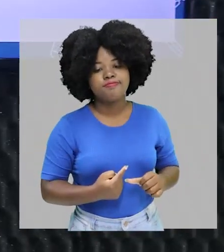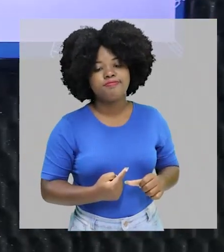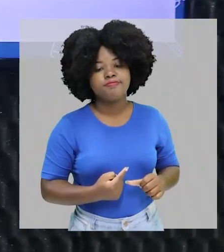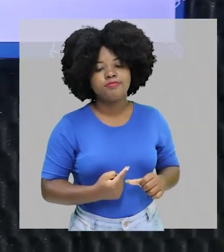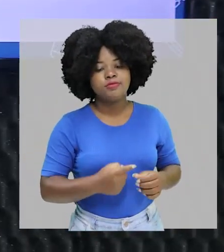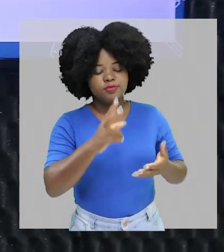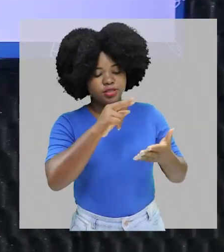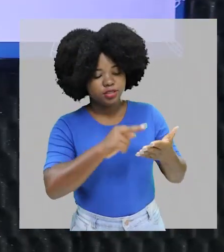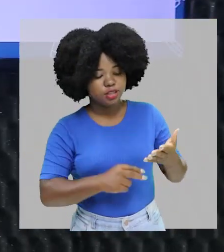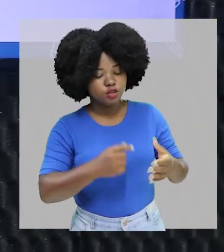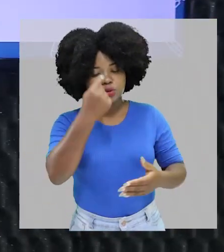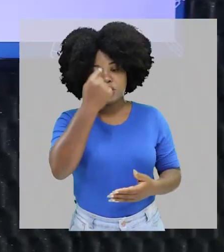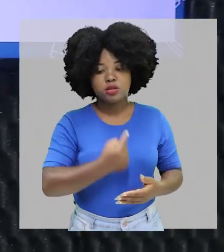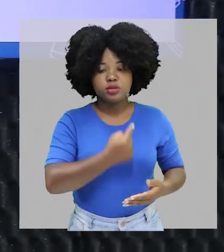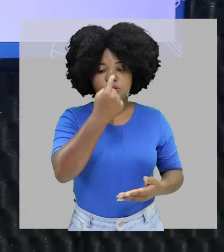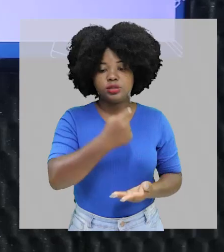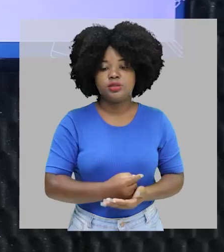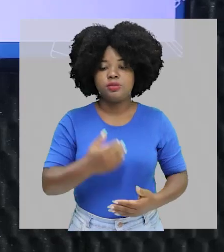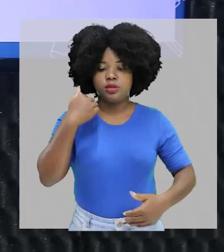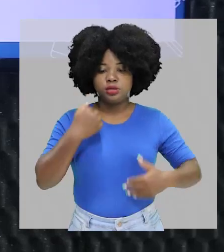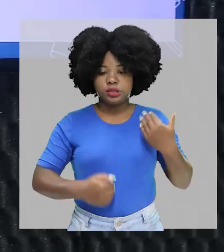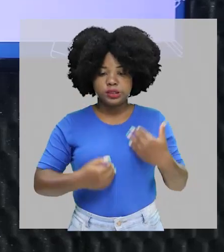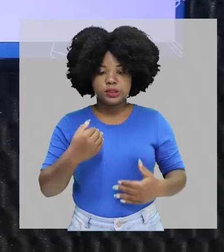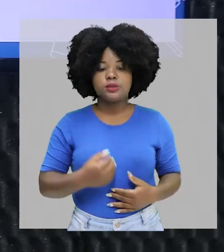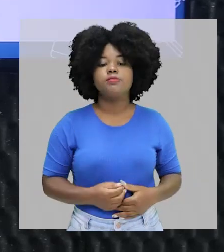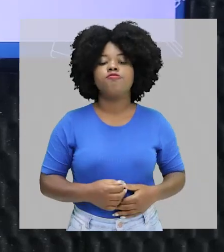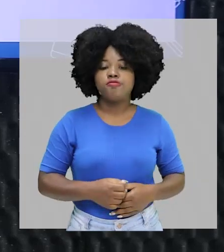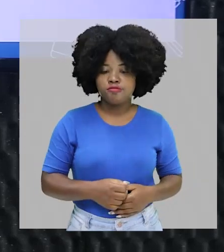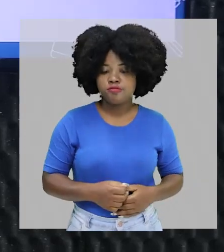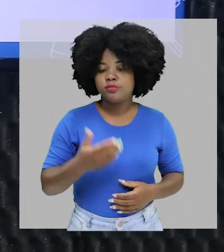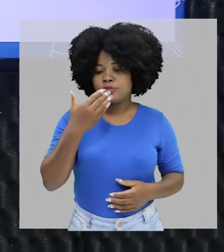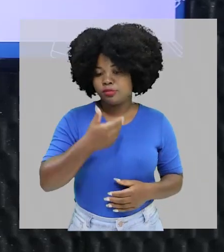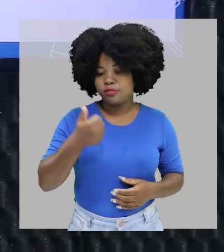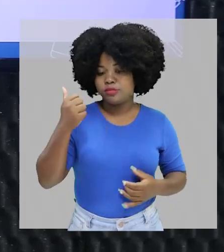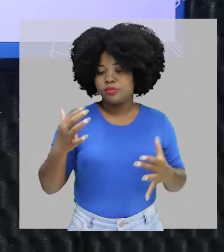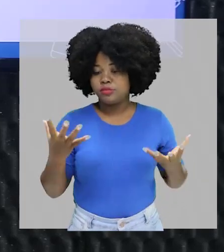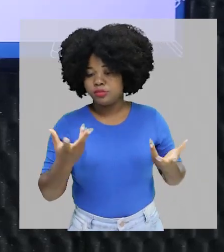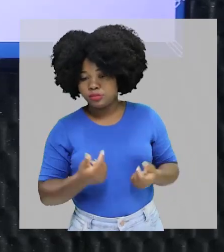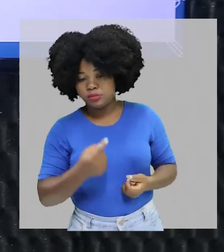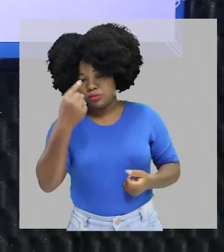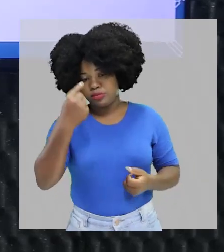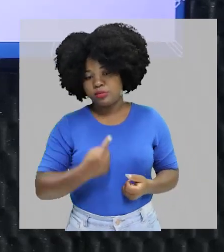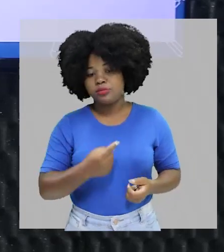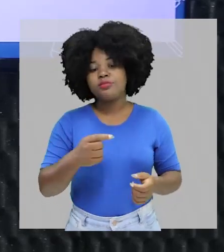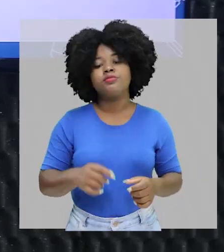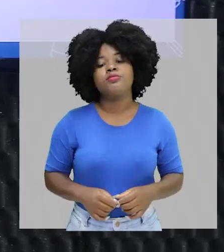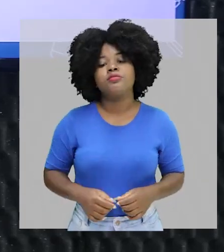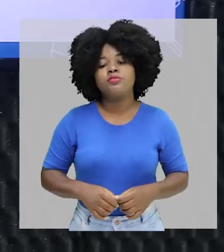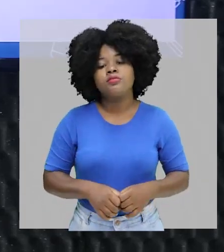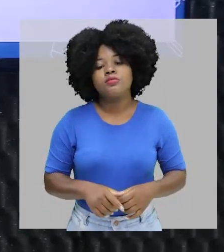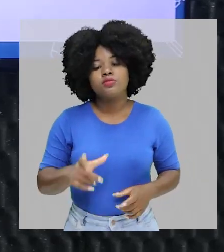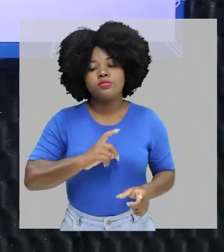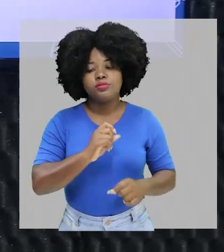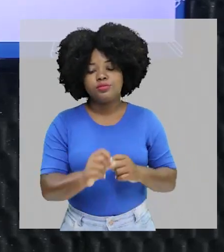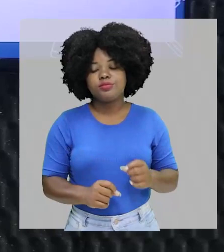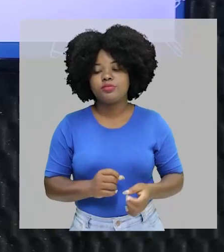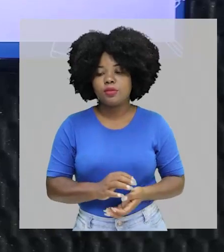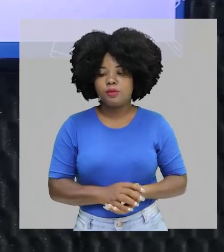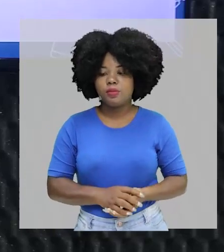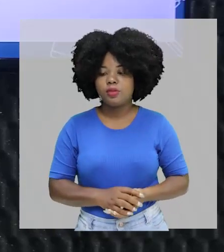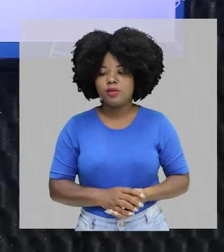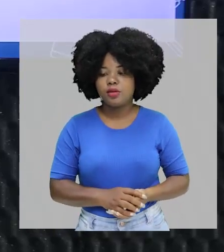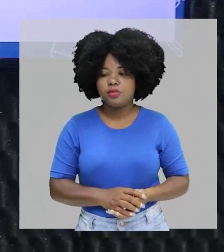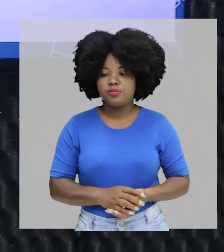imagens tomográficas, o que acaba resultando na melhora da qualidade das imagens. Então você vai ter